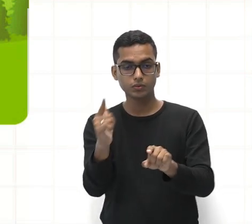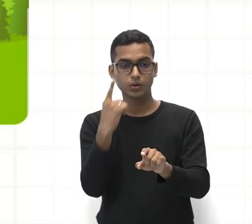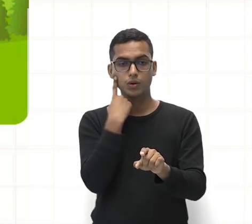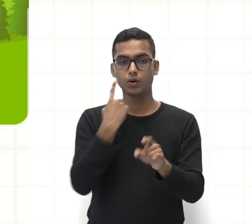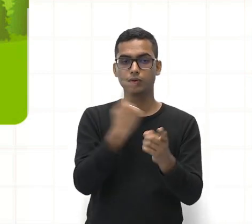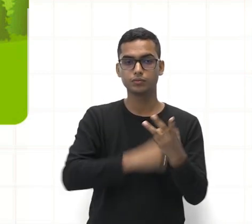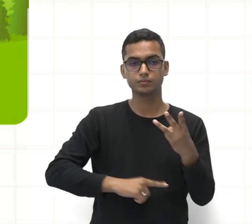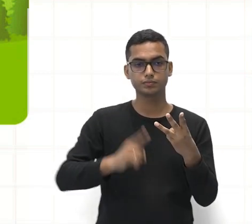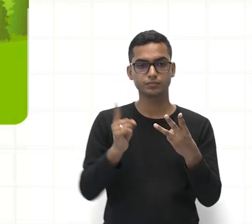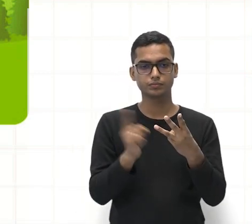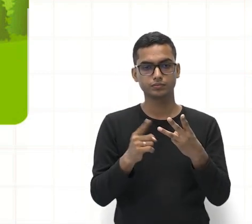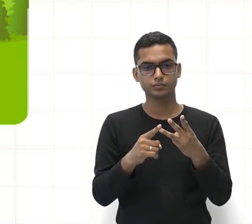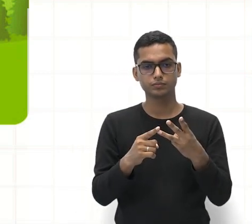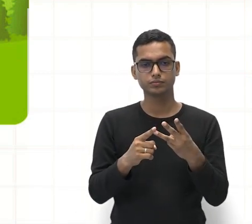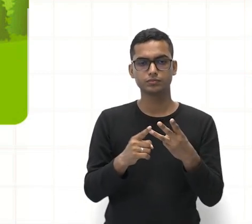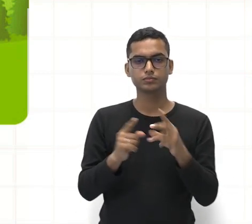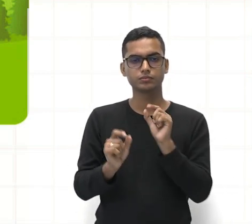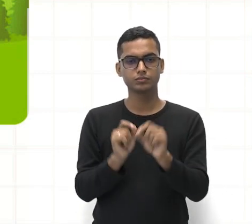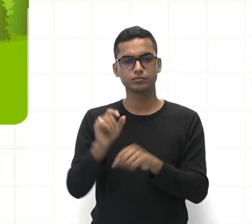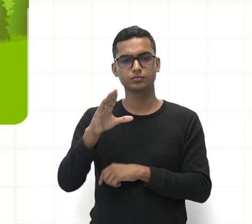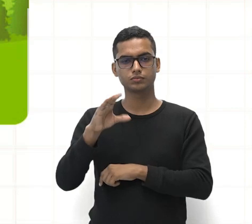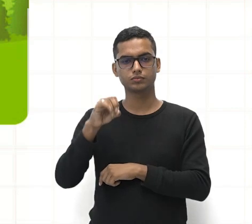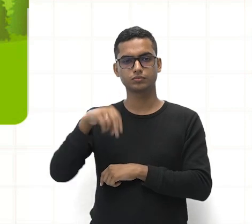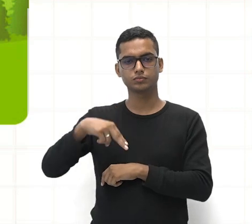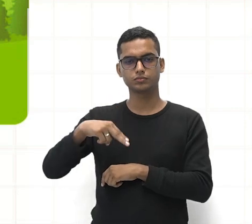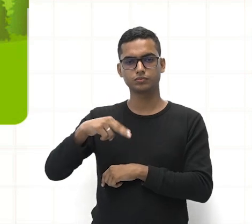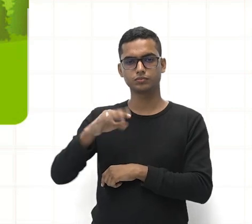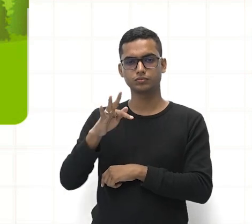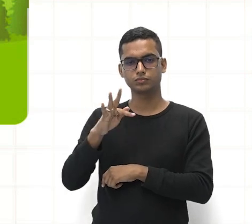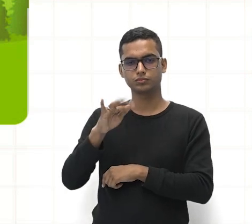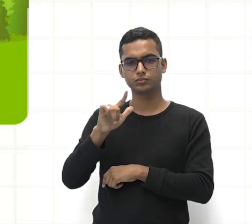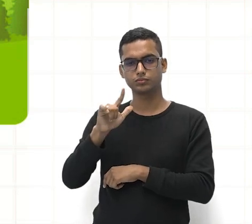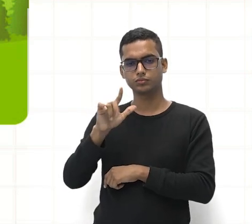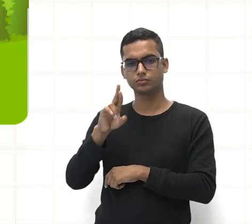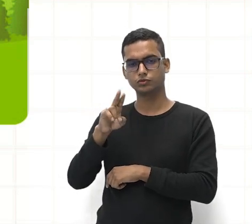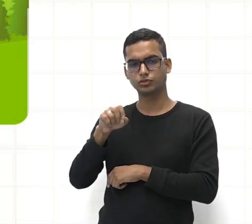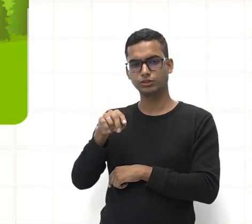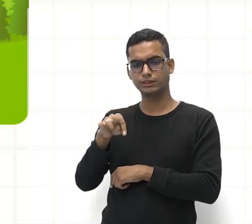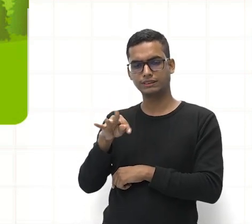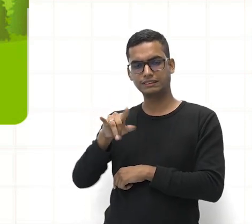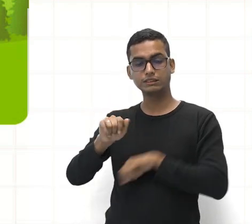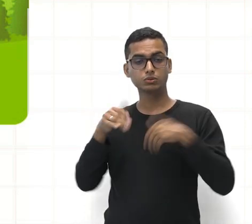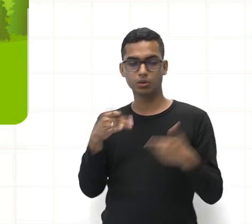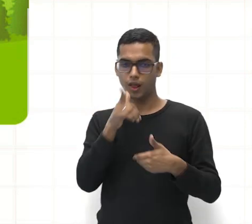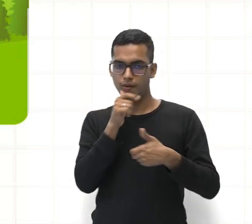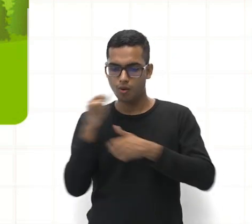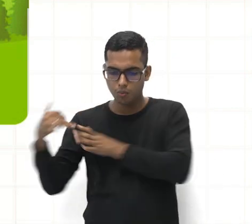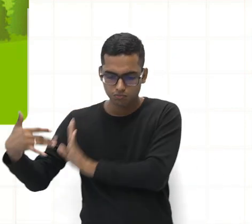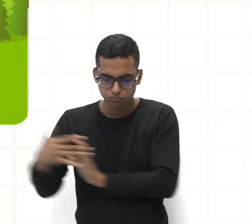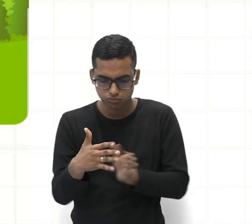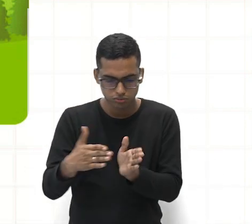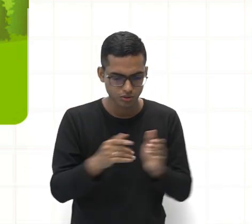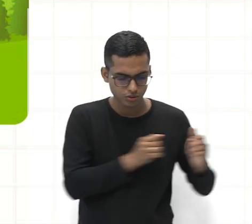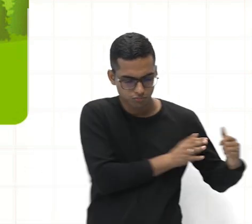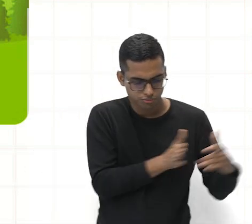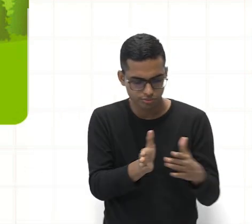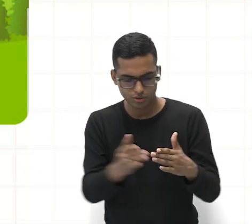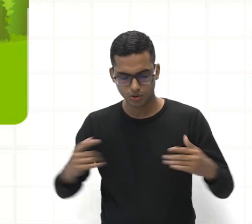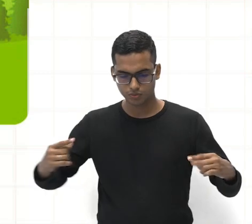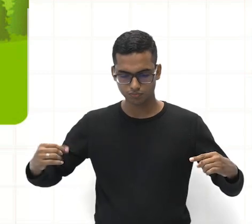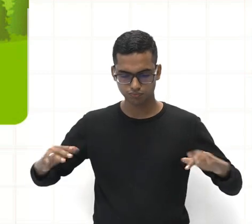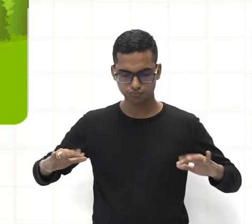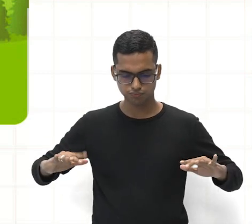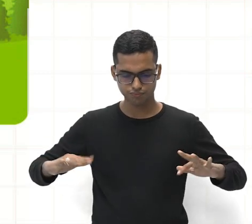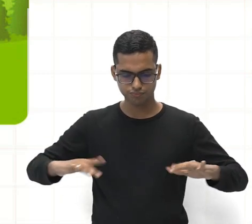de confluência entre rios, né? E aí nós temos também as margens dos rios, né, que são as terras